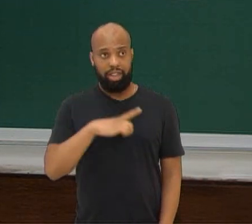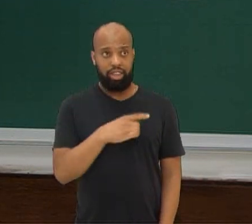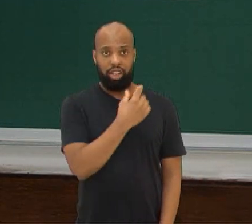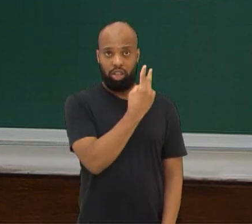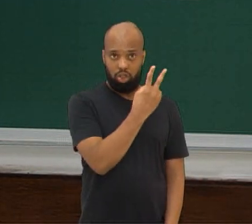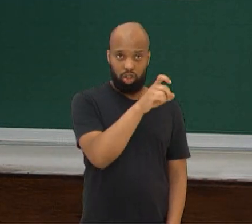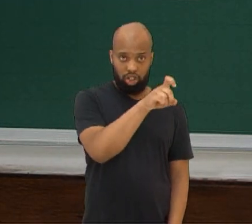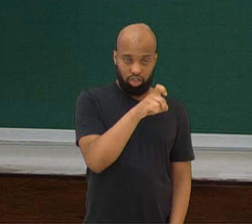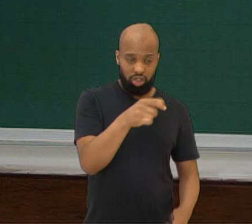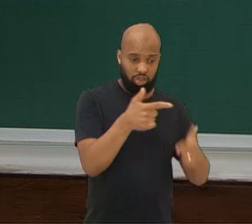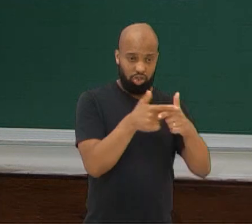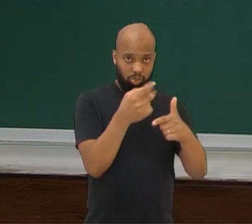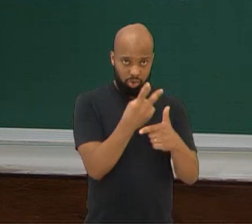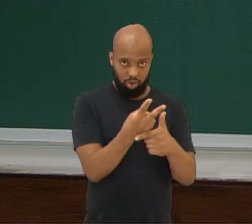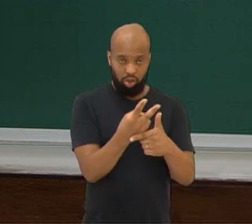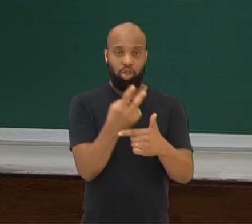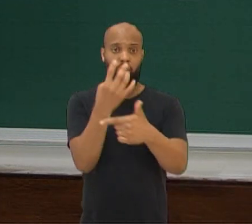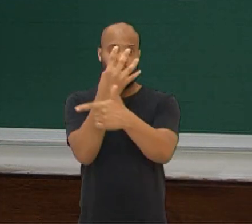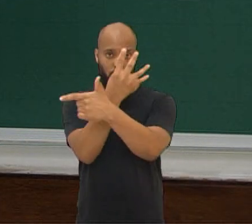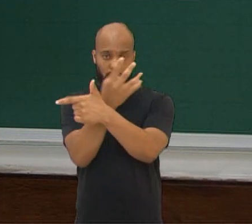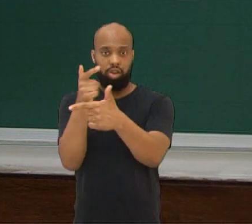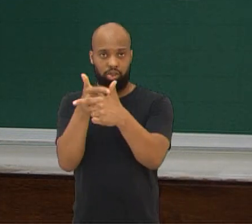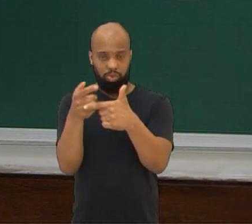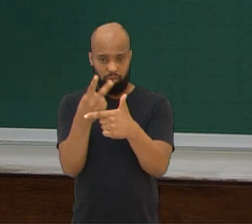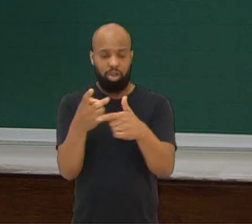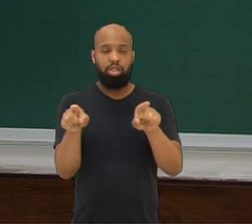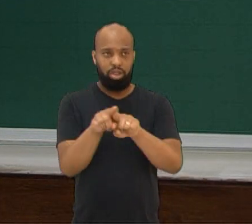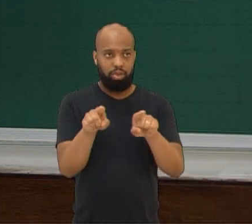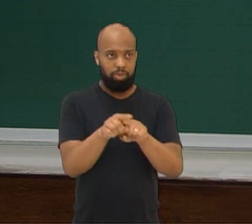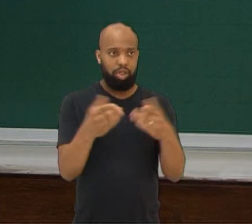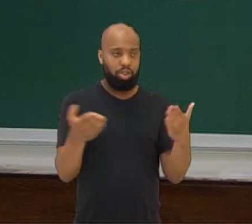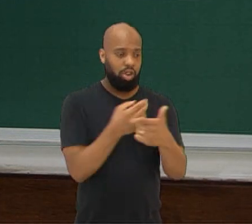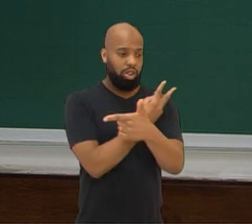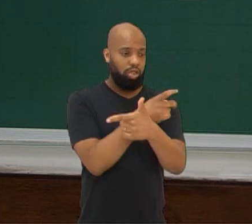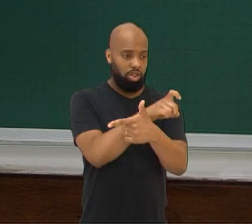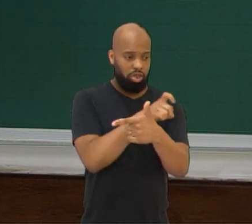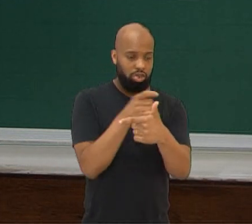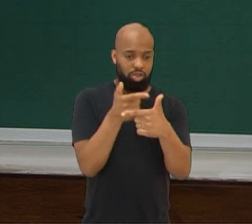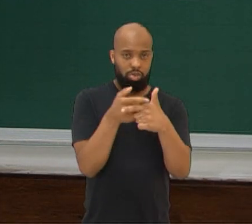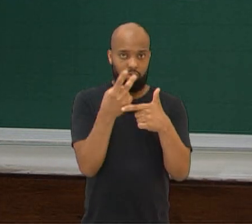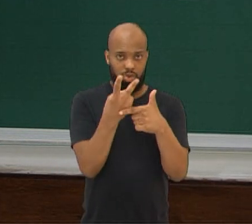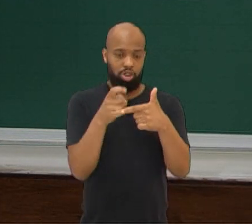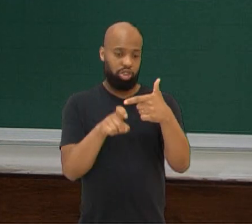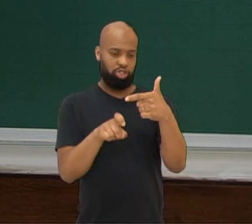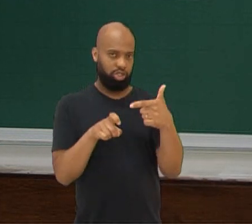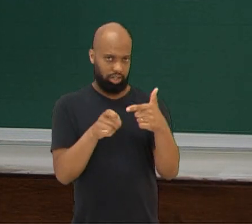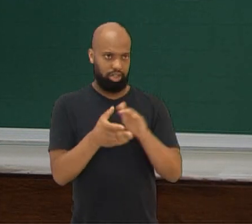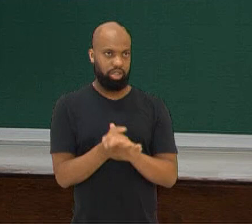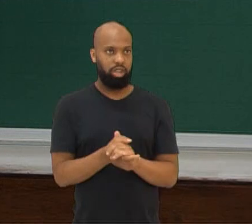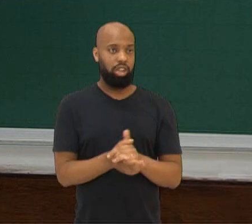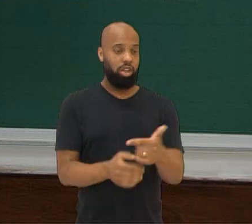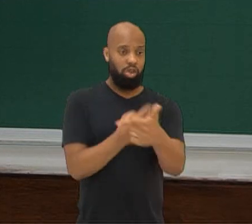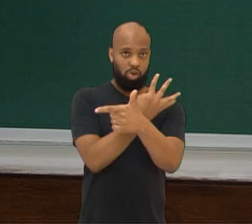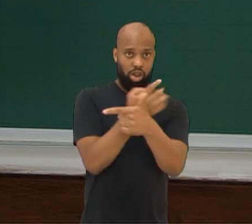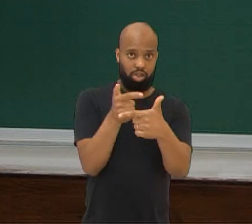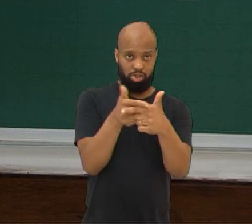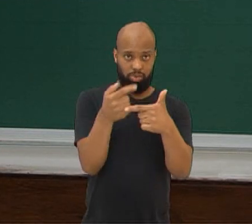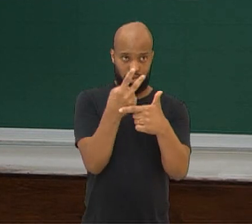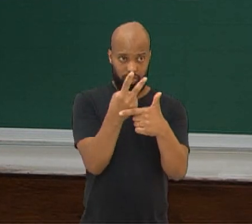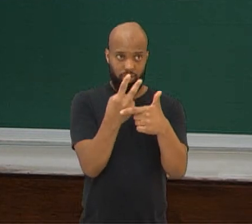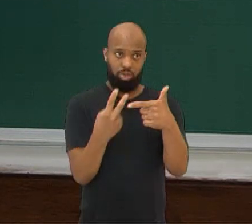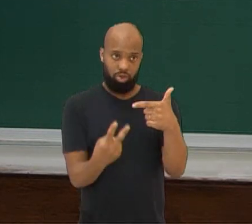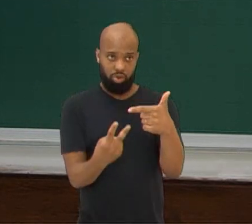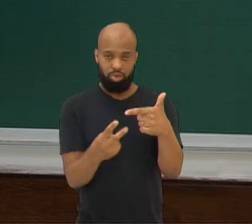por 2 e o 4 por 2, certo? 2x dividido por 2 me dá x, mais 4 dividido por